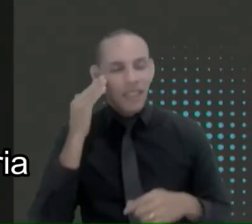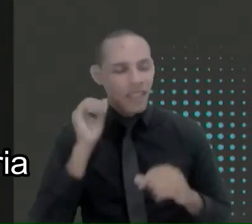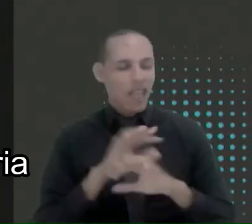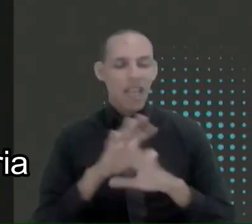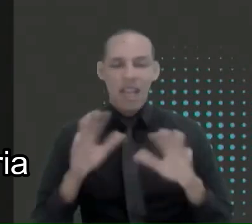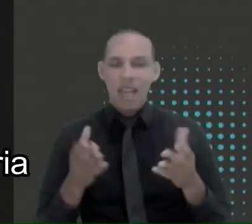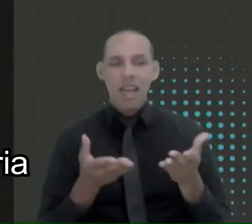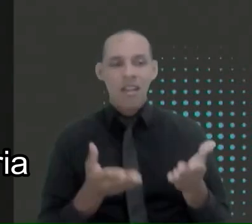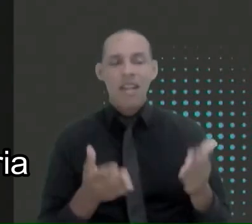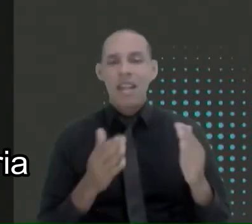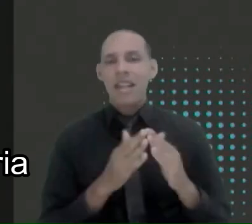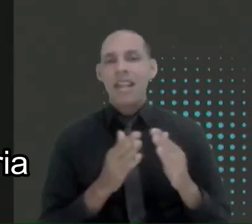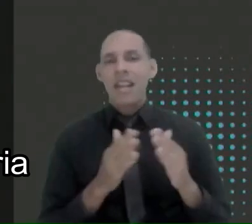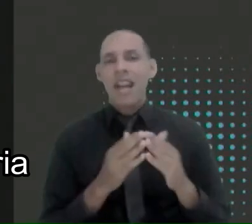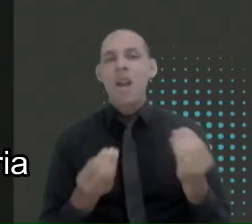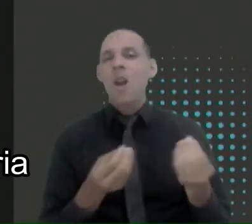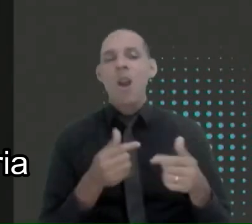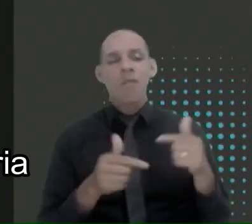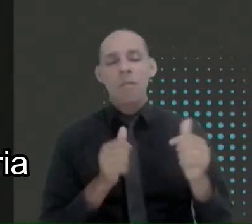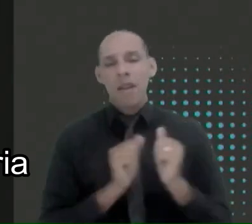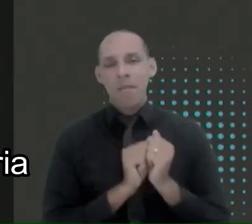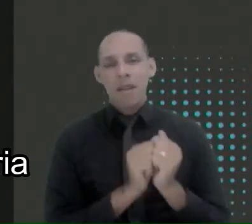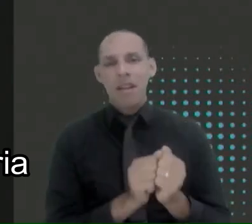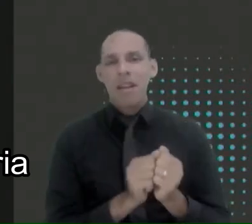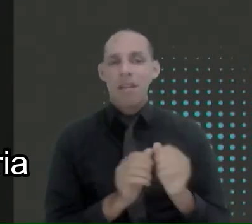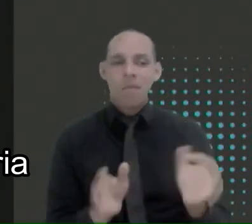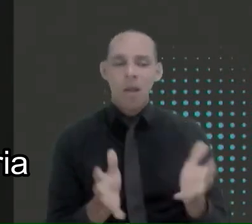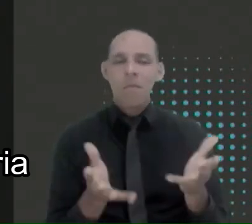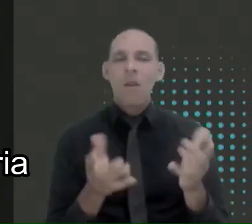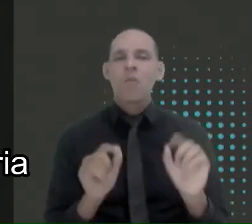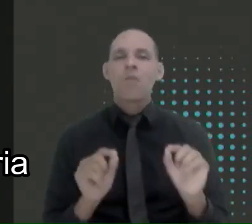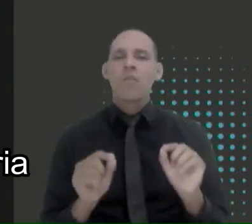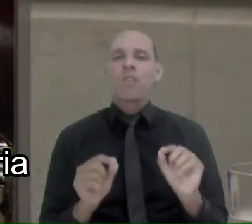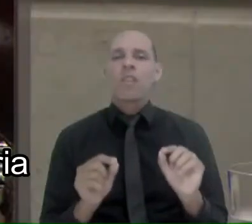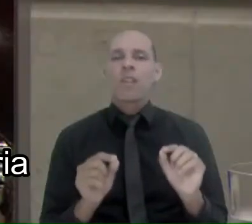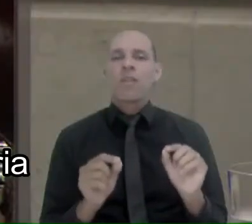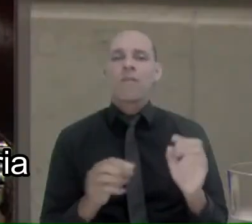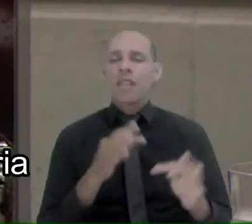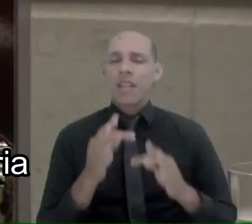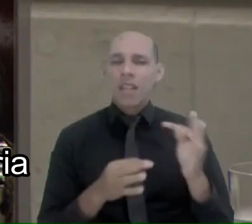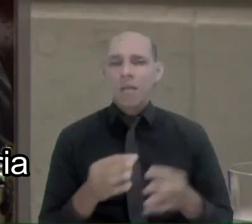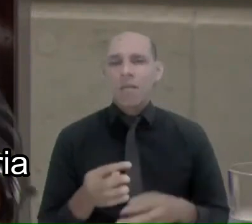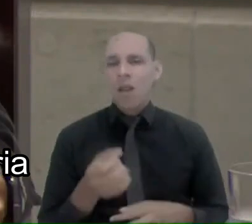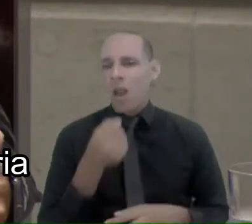do paciente, promovendo o tratamento oral supervisionado,